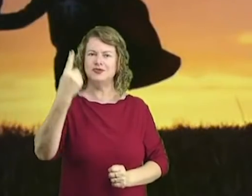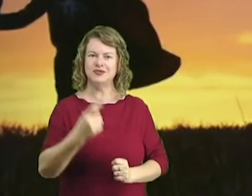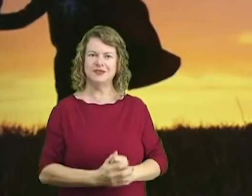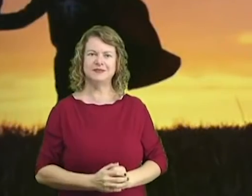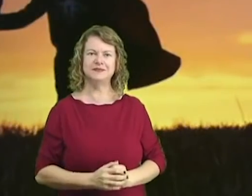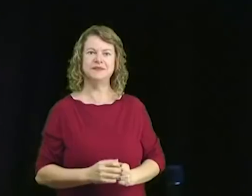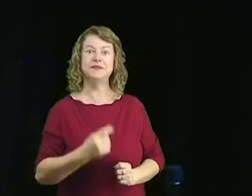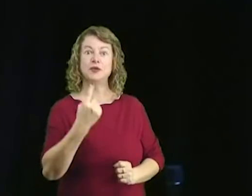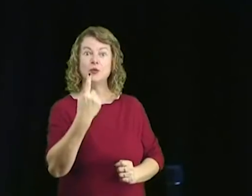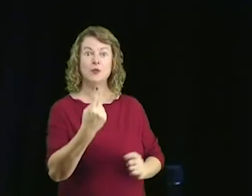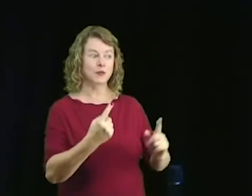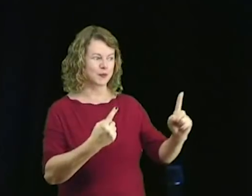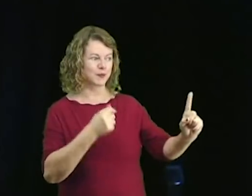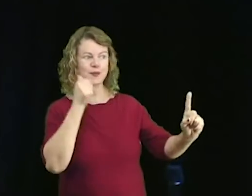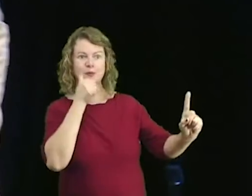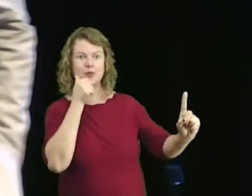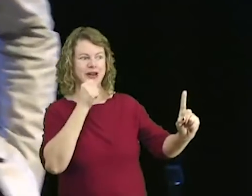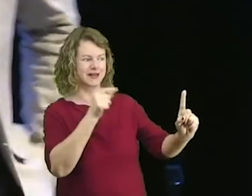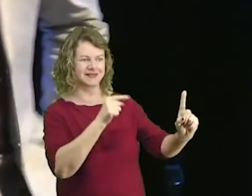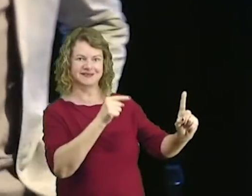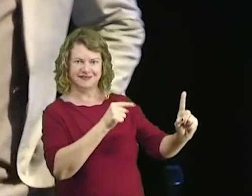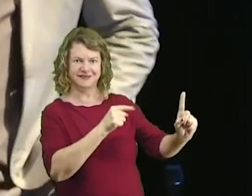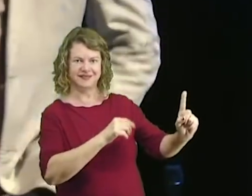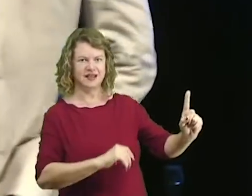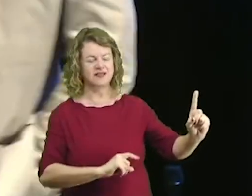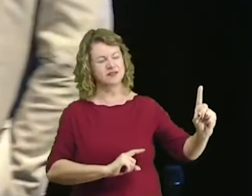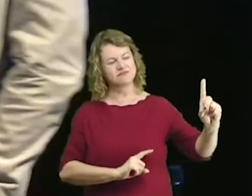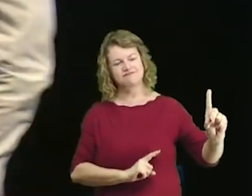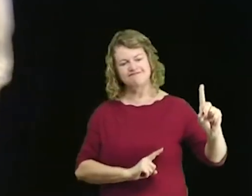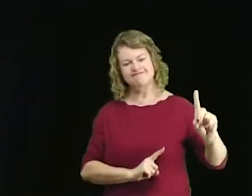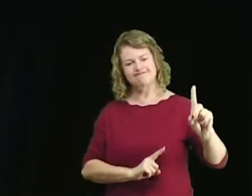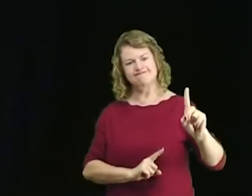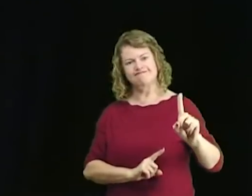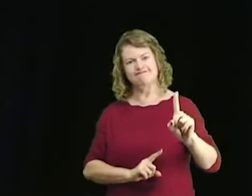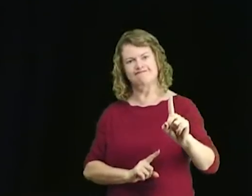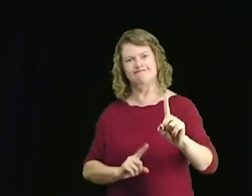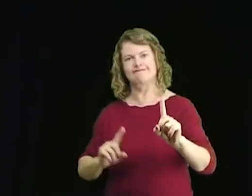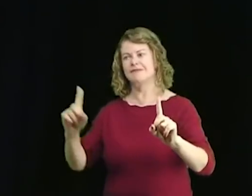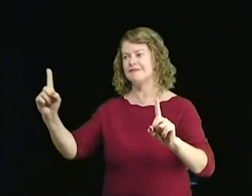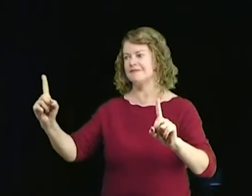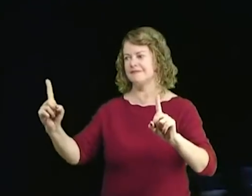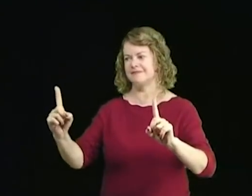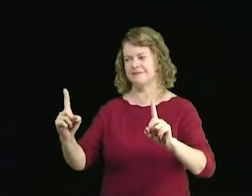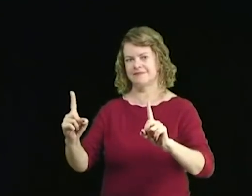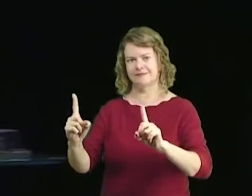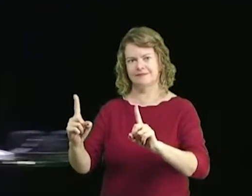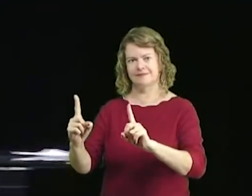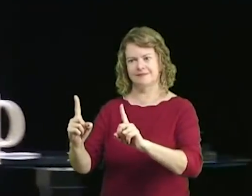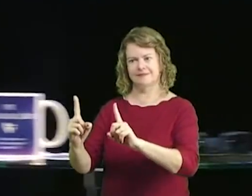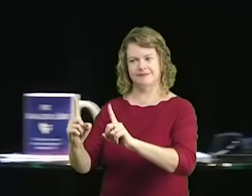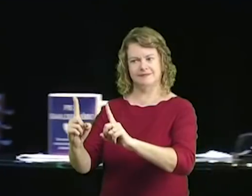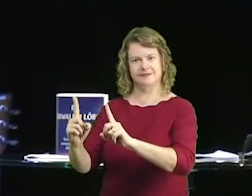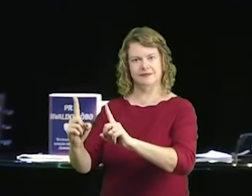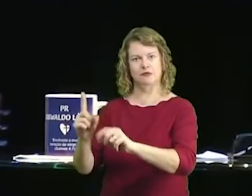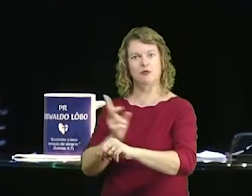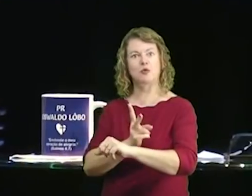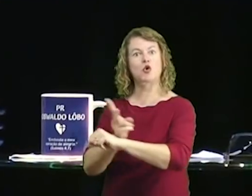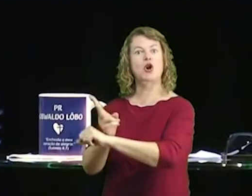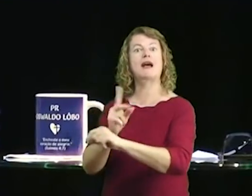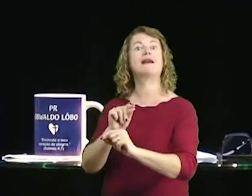Eliseu. Essa mulher, quando tudo estava errado, sabe o que ela faz? Ela não busca conselho em